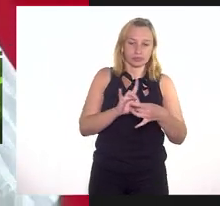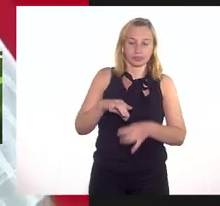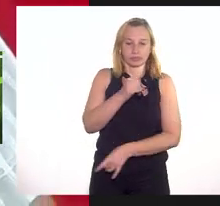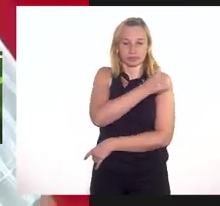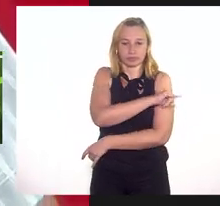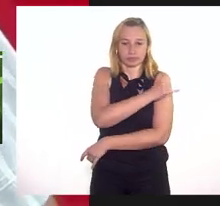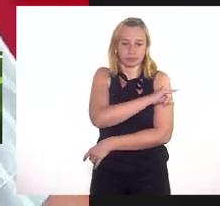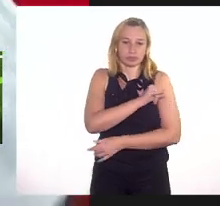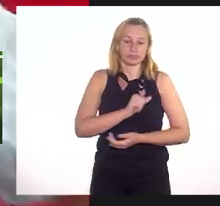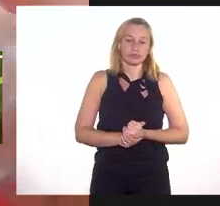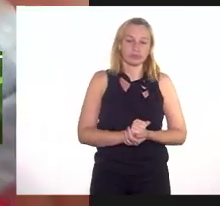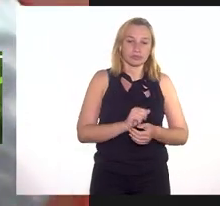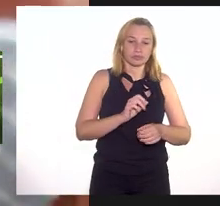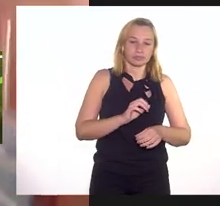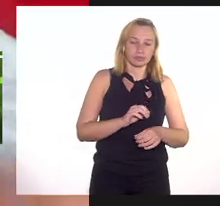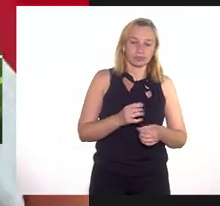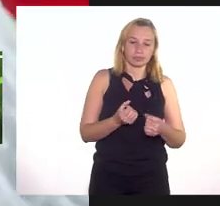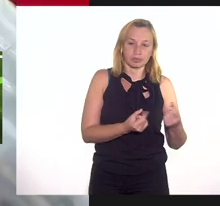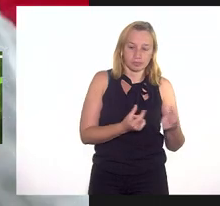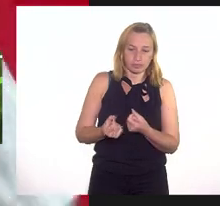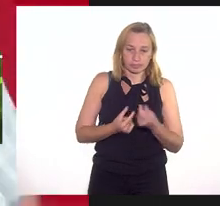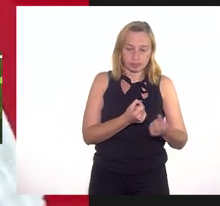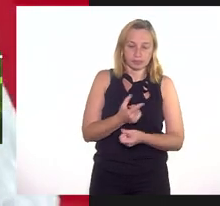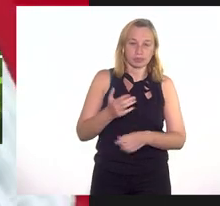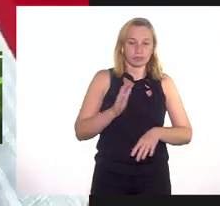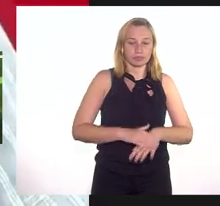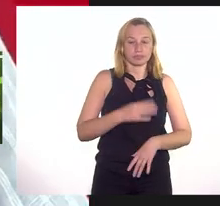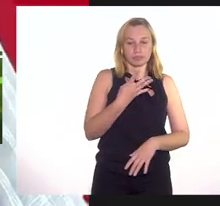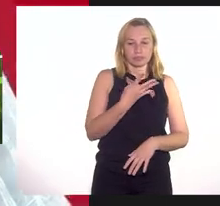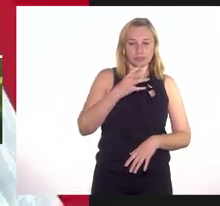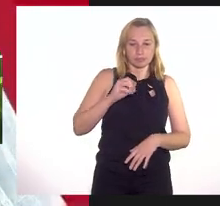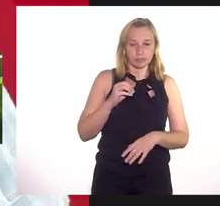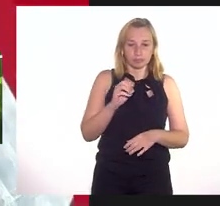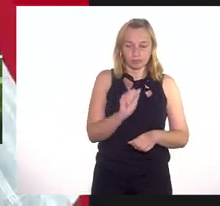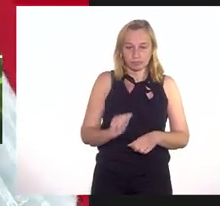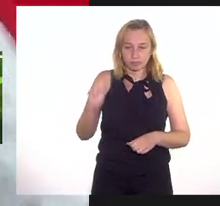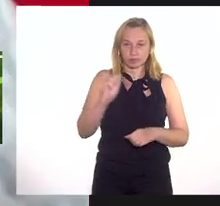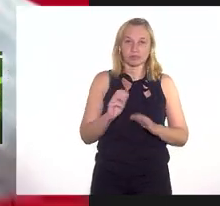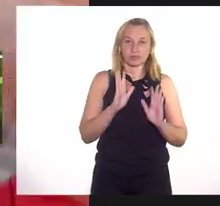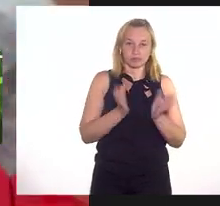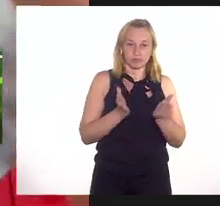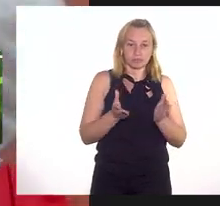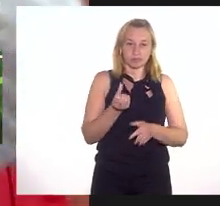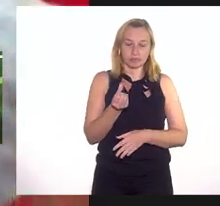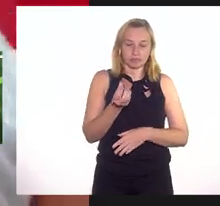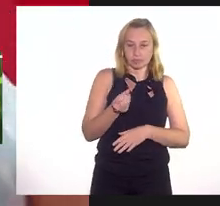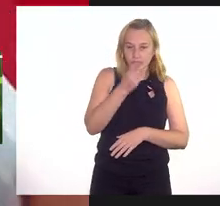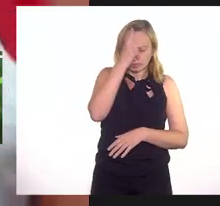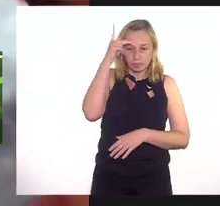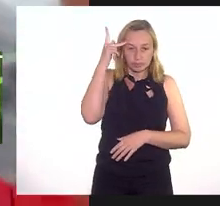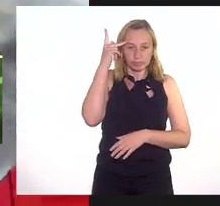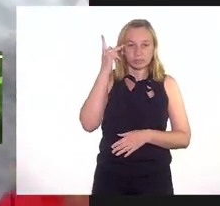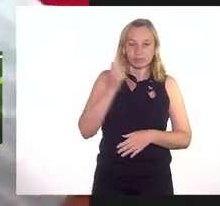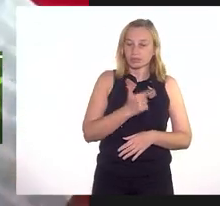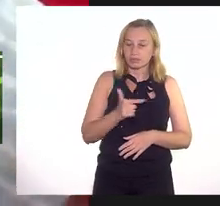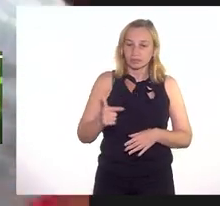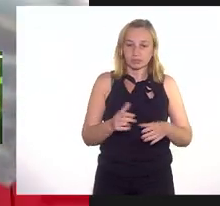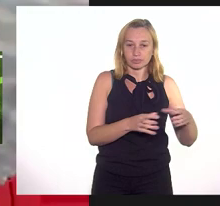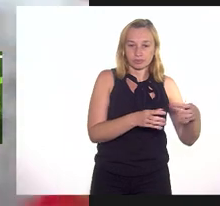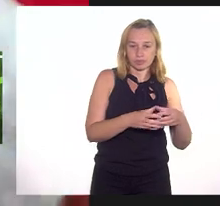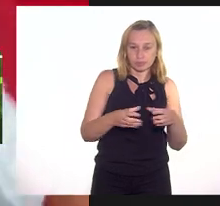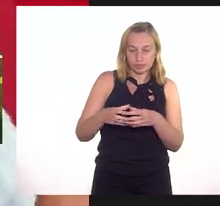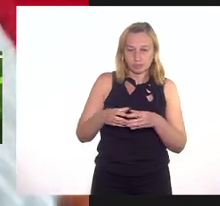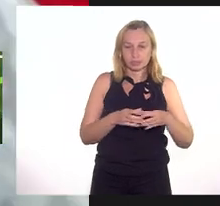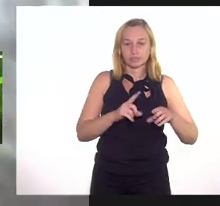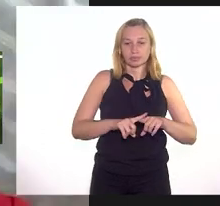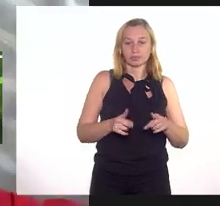que é um grupo de mais de 40 associações hoje, mais de 60 pessoas que nem associação tem, porque são raros, né,